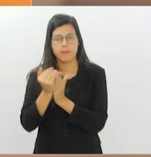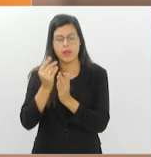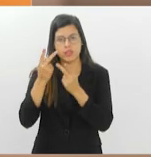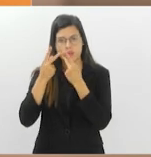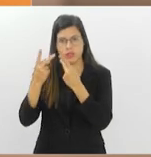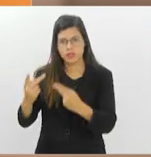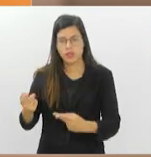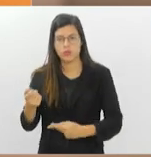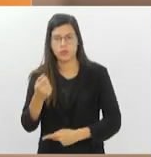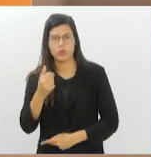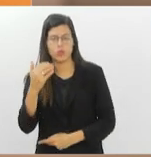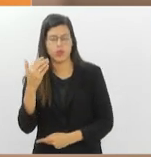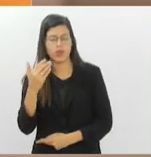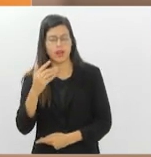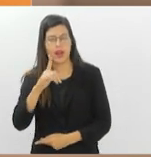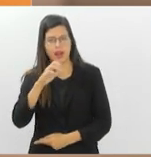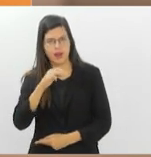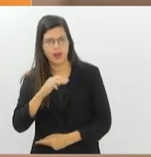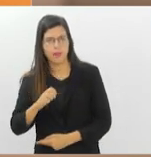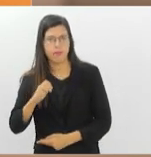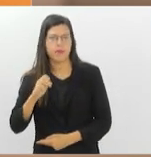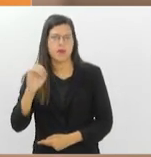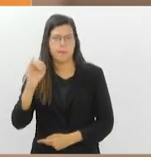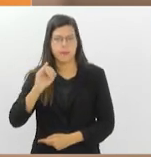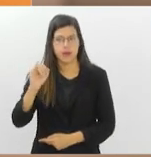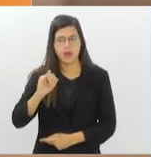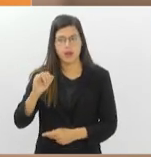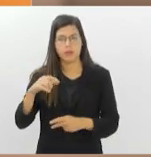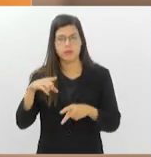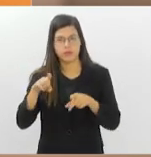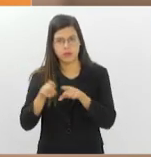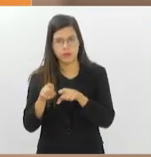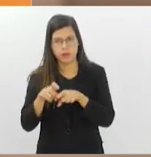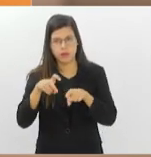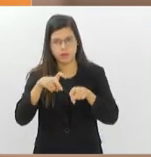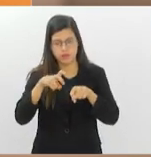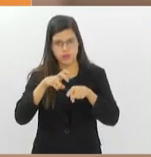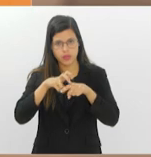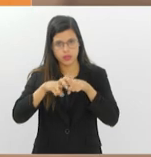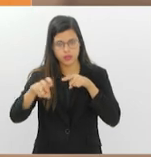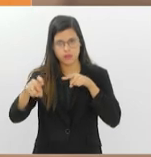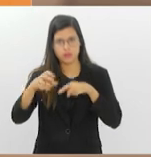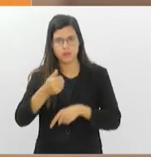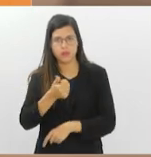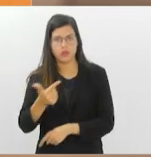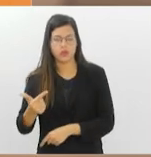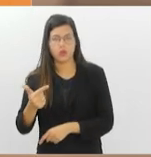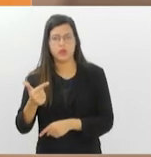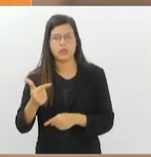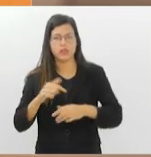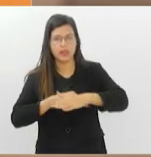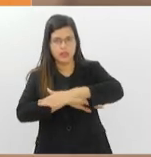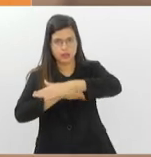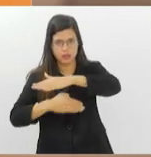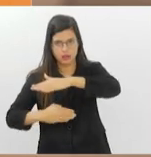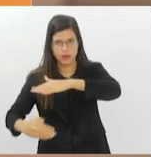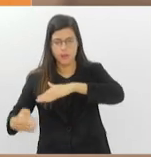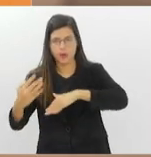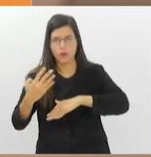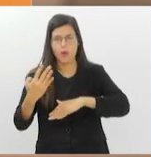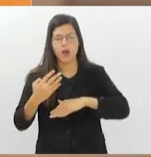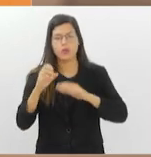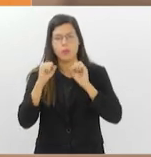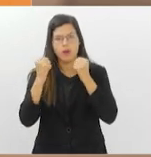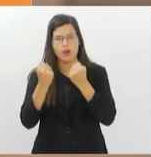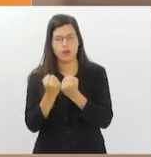Arpoador o Pão de Açúcar ocupa apenas o 10º segundo lugar perdendo para Lapa em quarto lugar o Maracanã em sétimo e